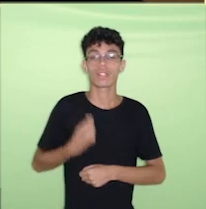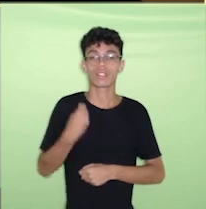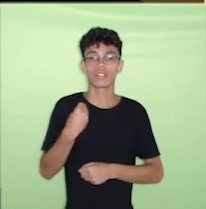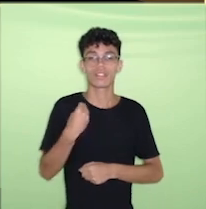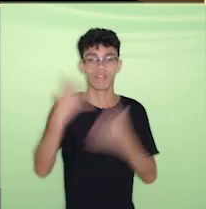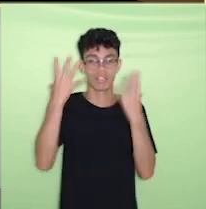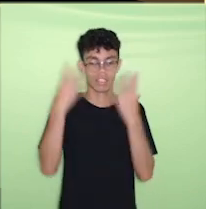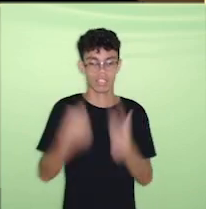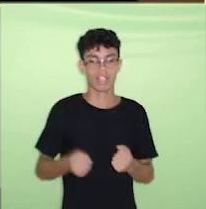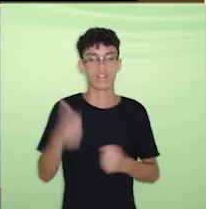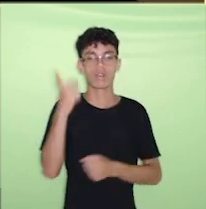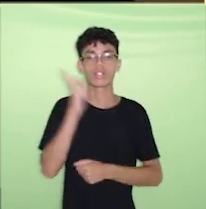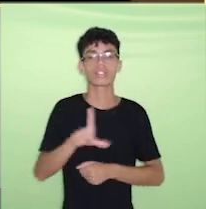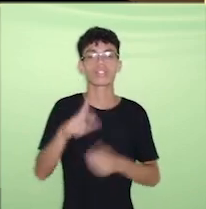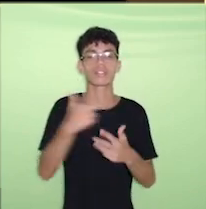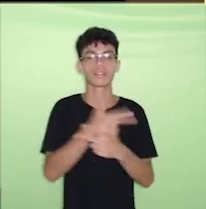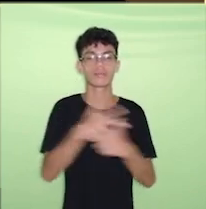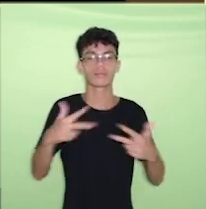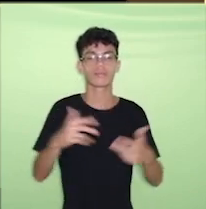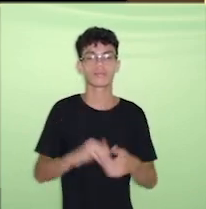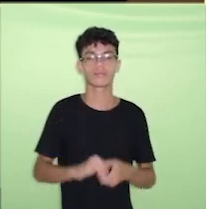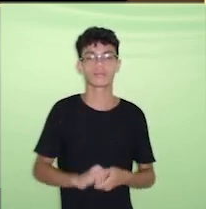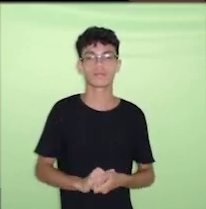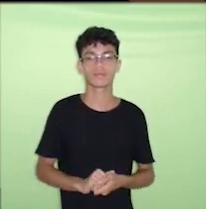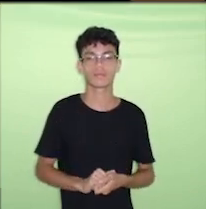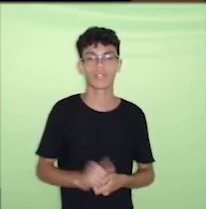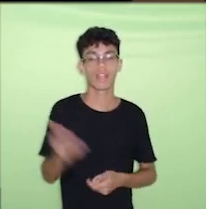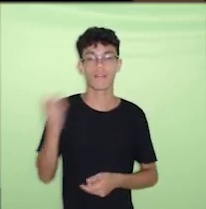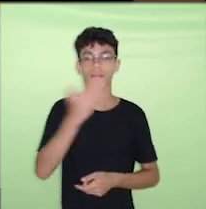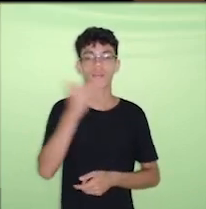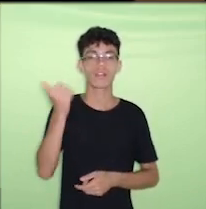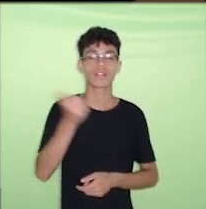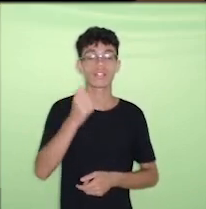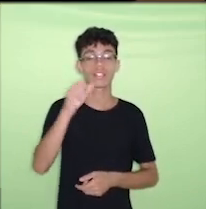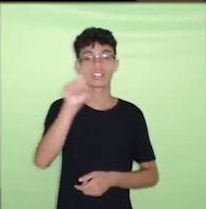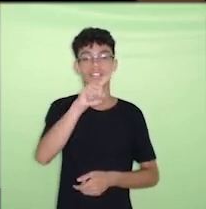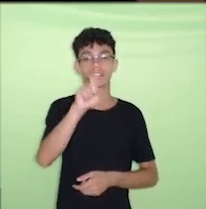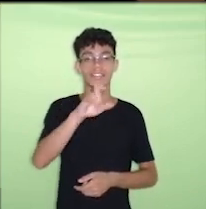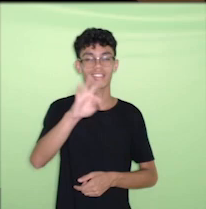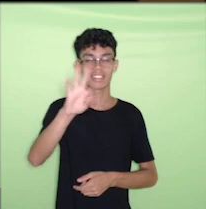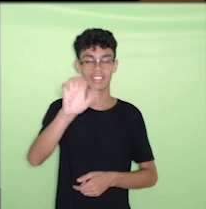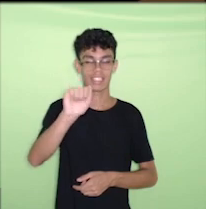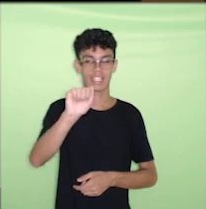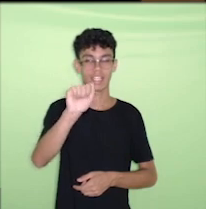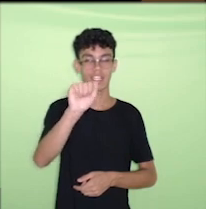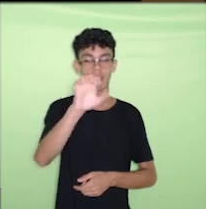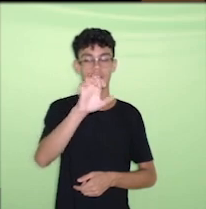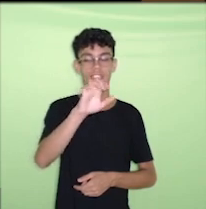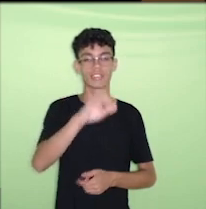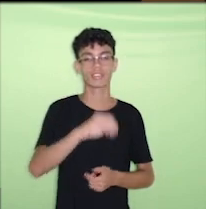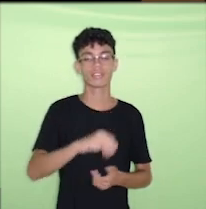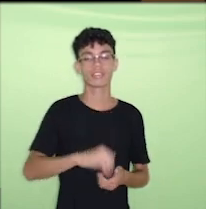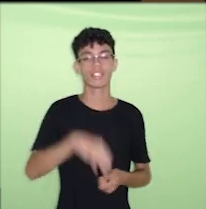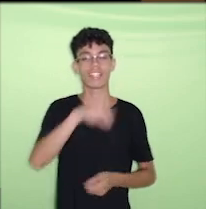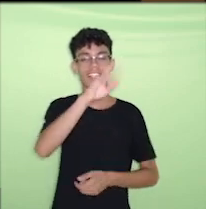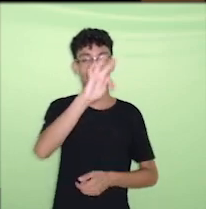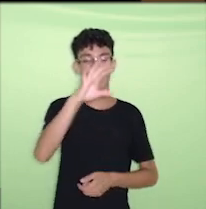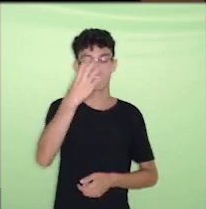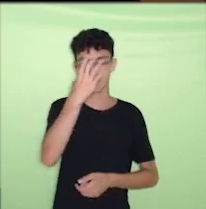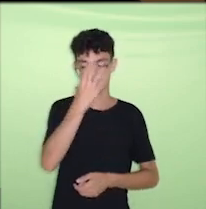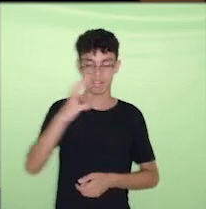conquistada. A outra equipe fez o bastante para melhorar Eta e Zeta na aparência, apesar de que eu pessoalmente não